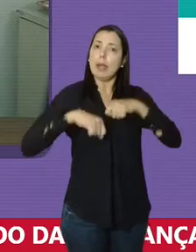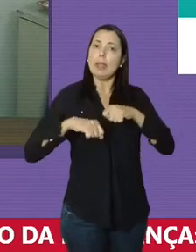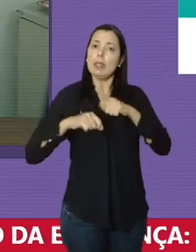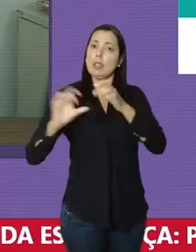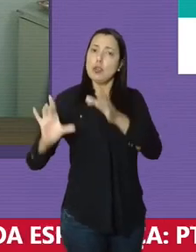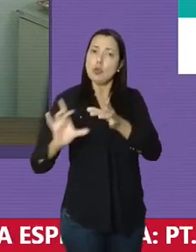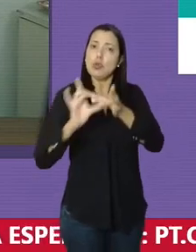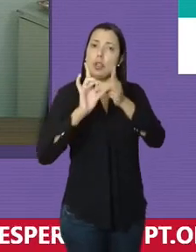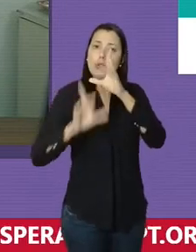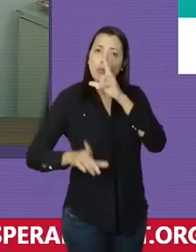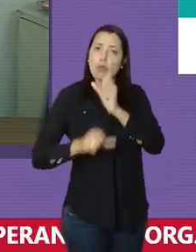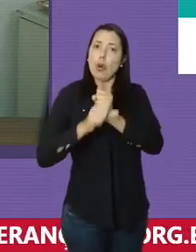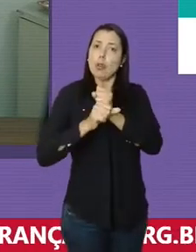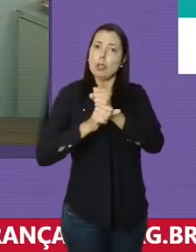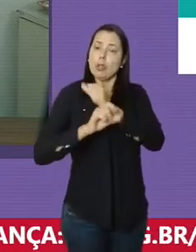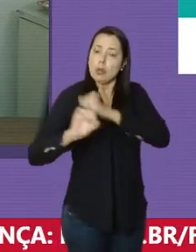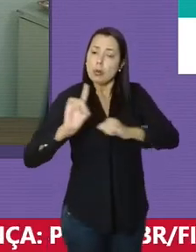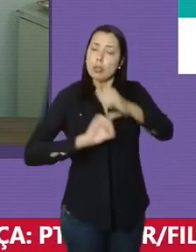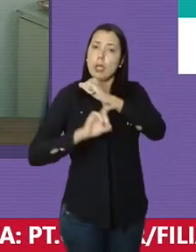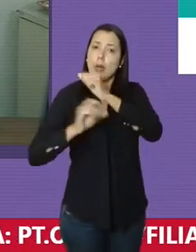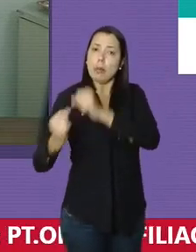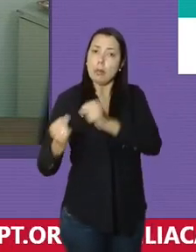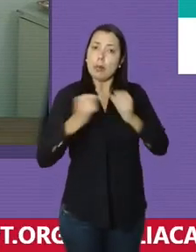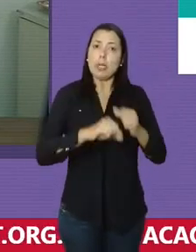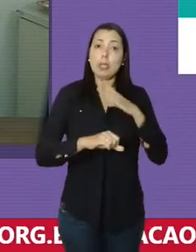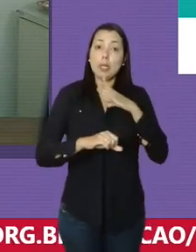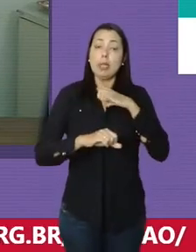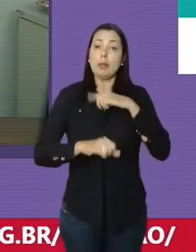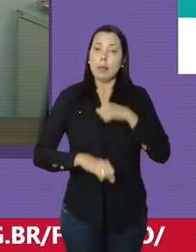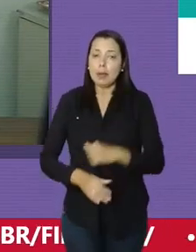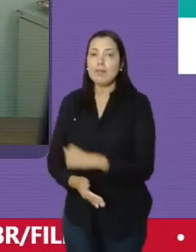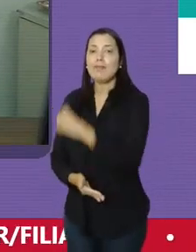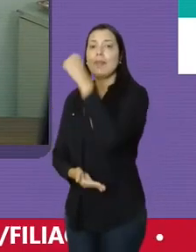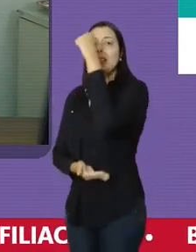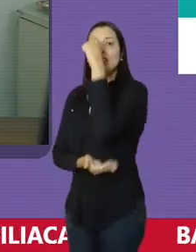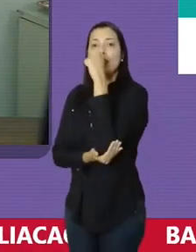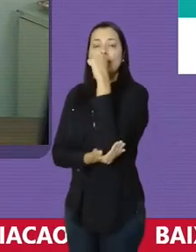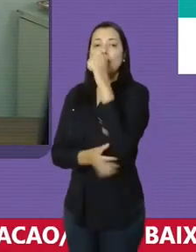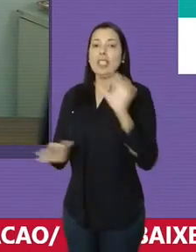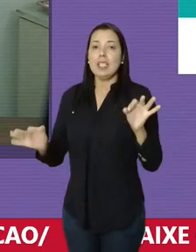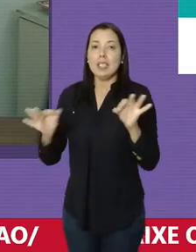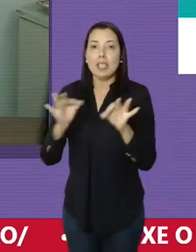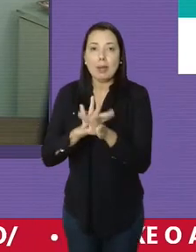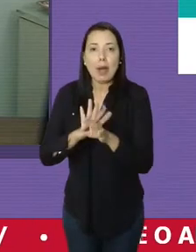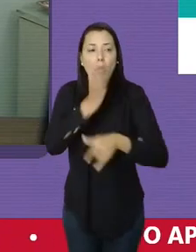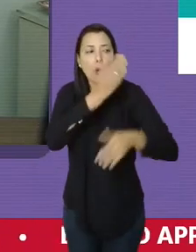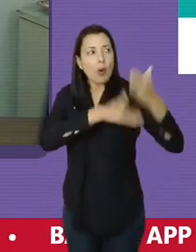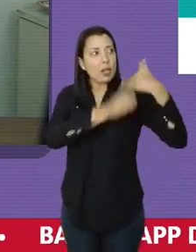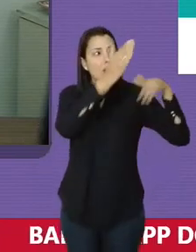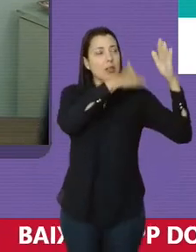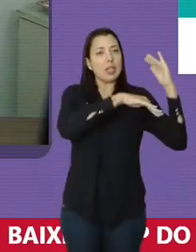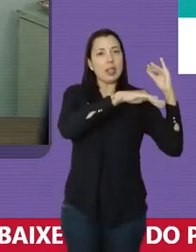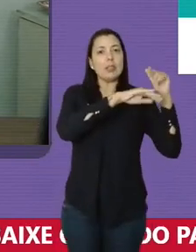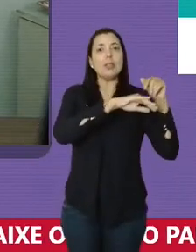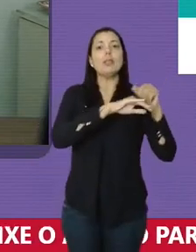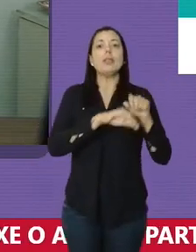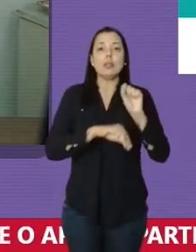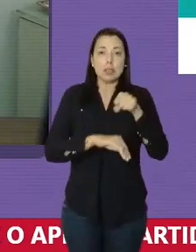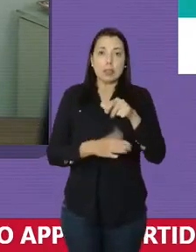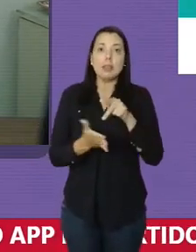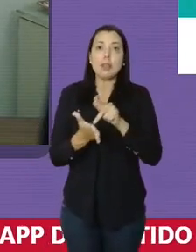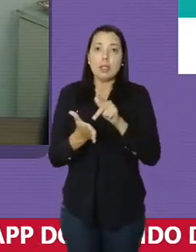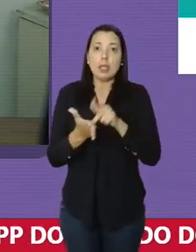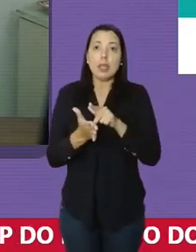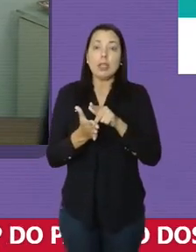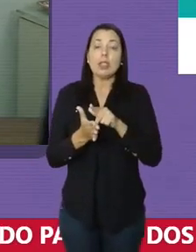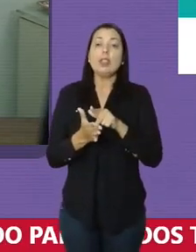unir forças sociais poderosas para resistir e barrar o retrocesso civilizatório de um lado